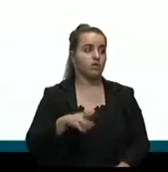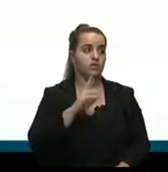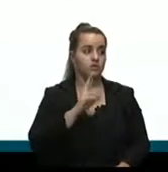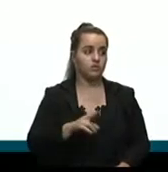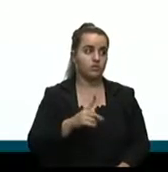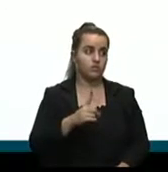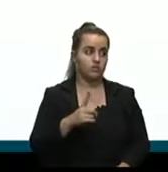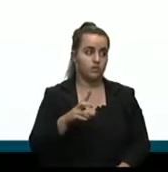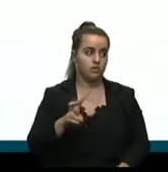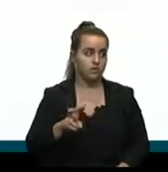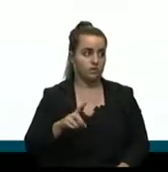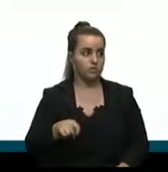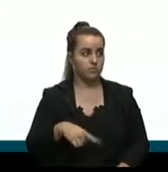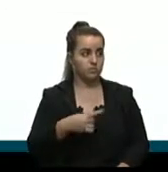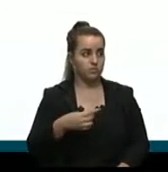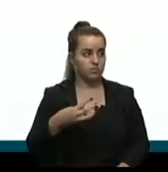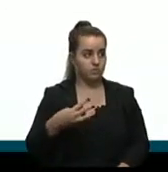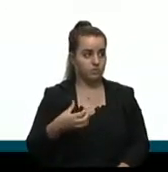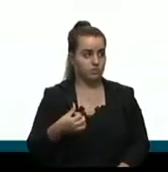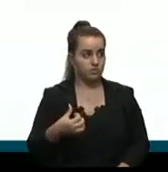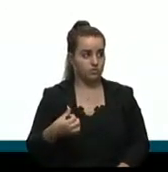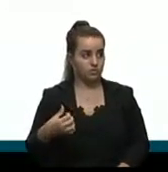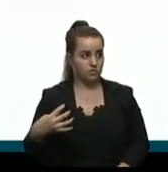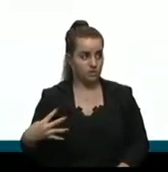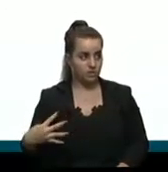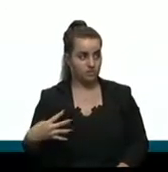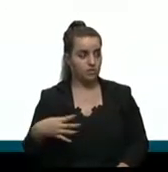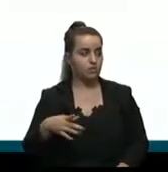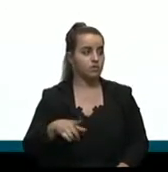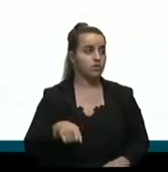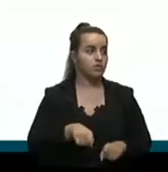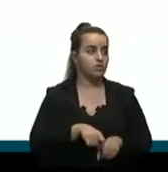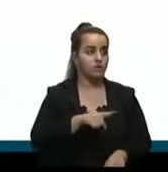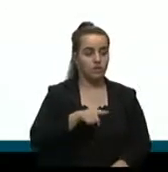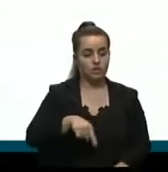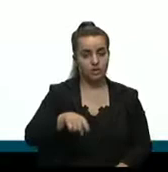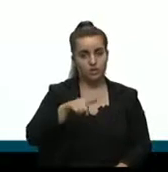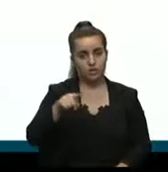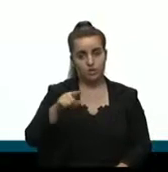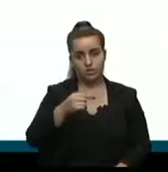15,3664. Isso sobre raiz de 30. Raiz de